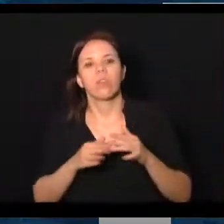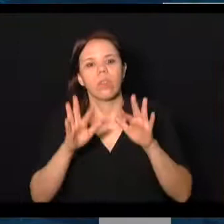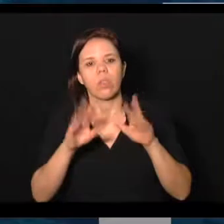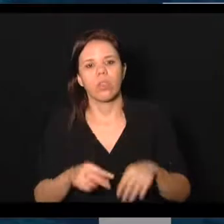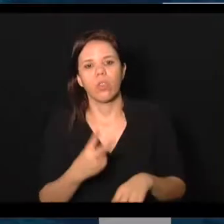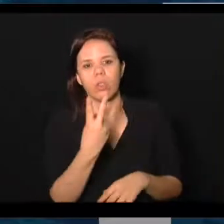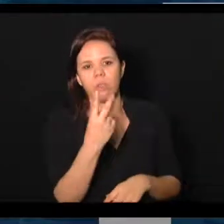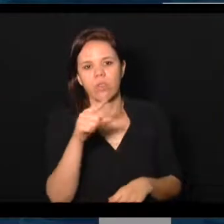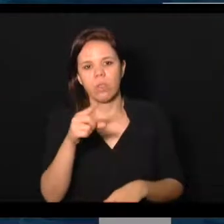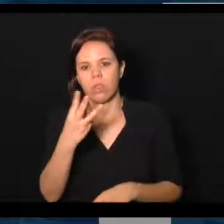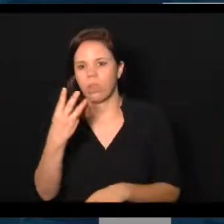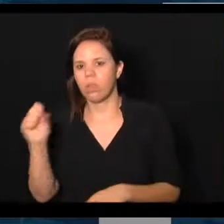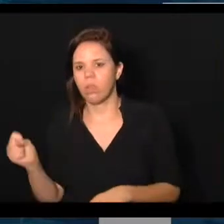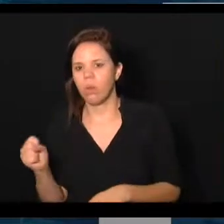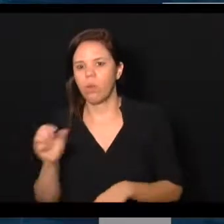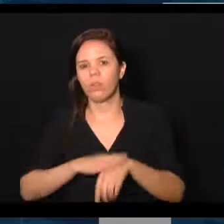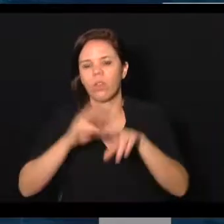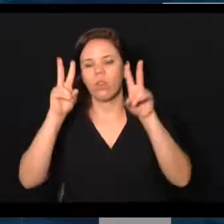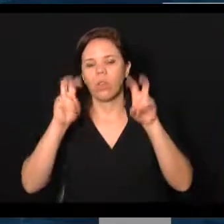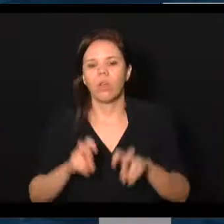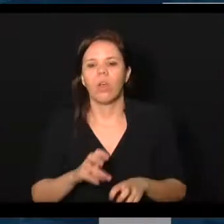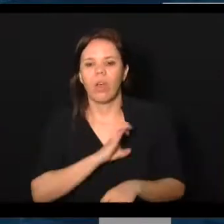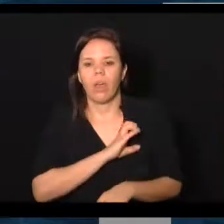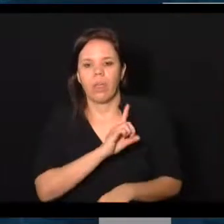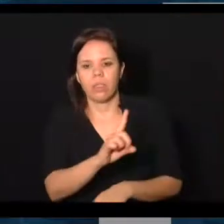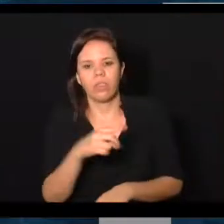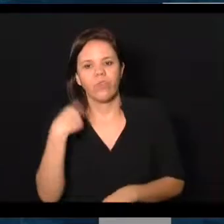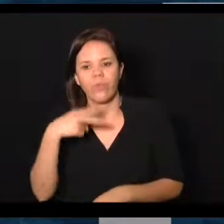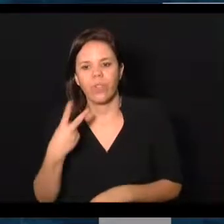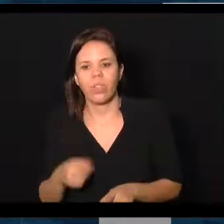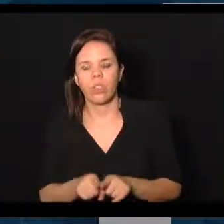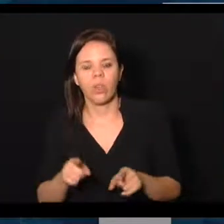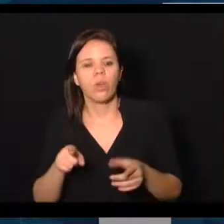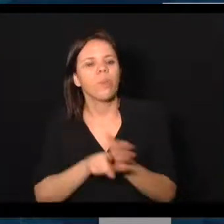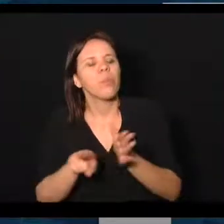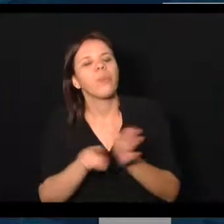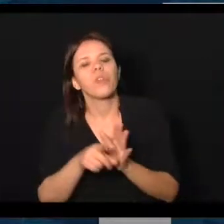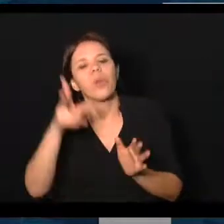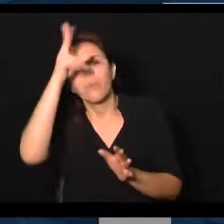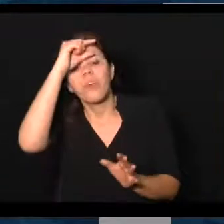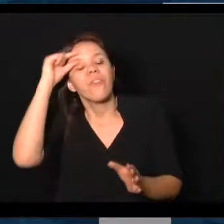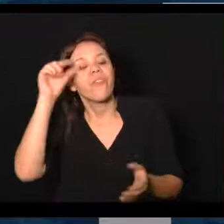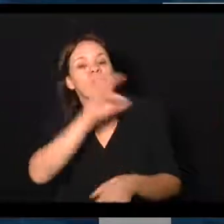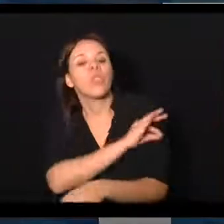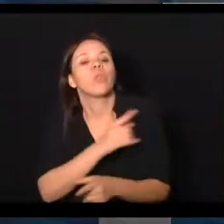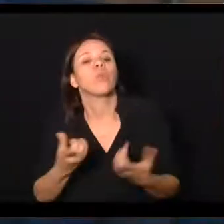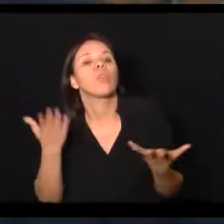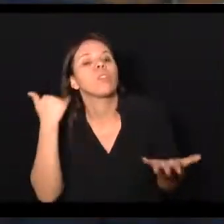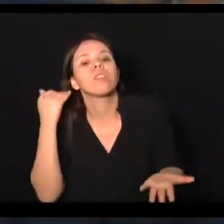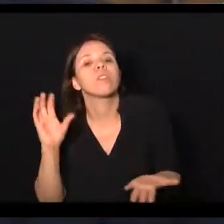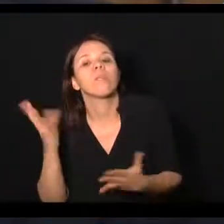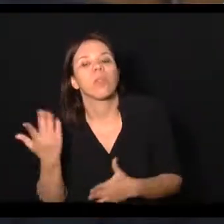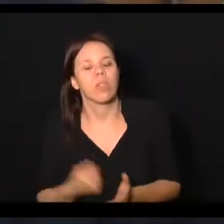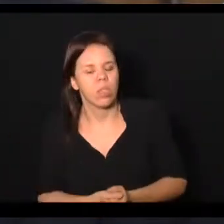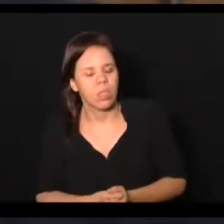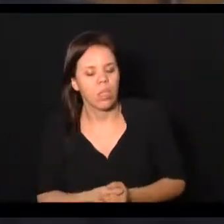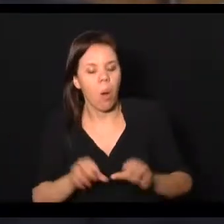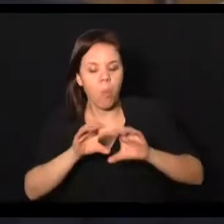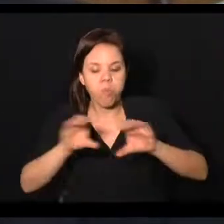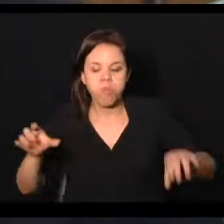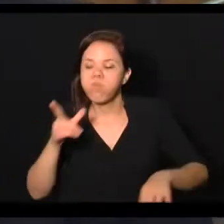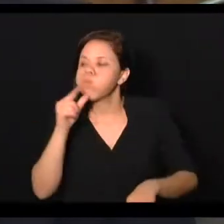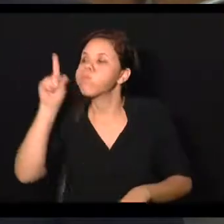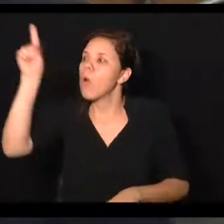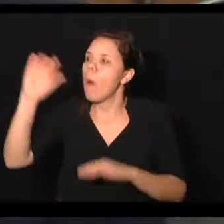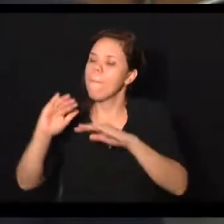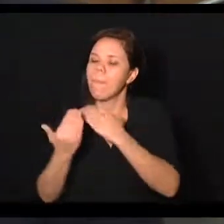2138 desse ano, de autoria do vereador Edson Ribeiro, questiona a prefeitura sobre a ligação de água encanada no bairro